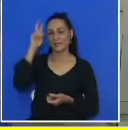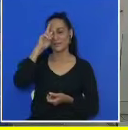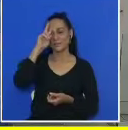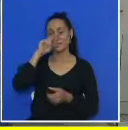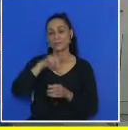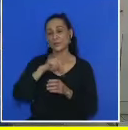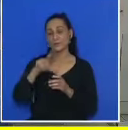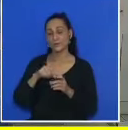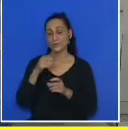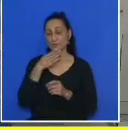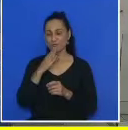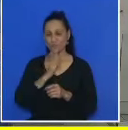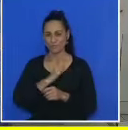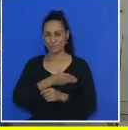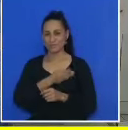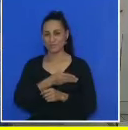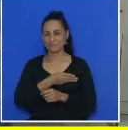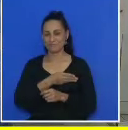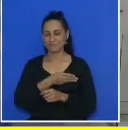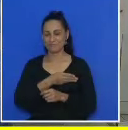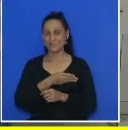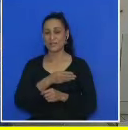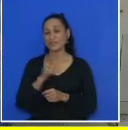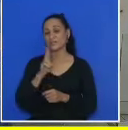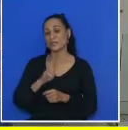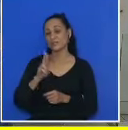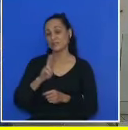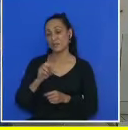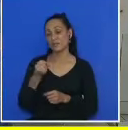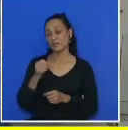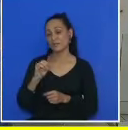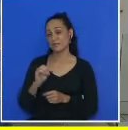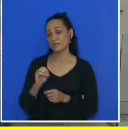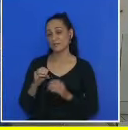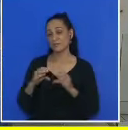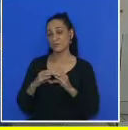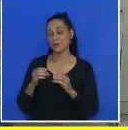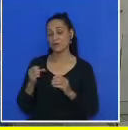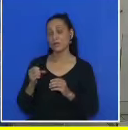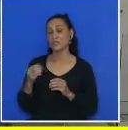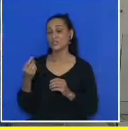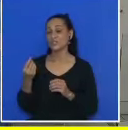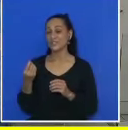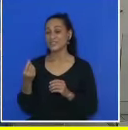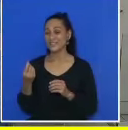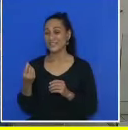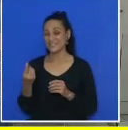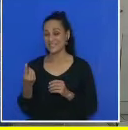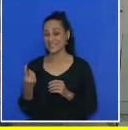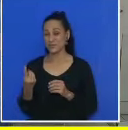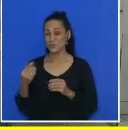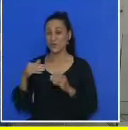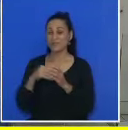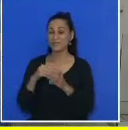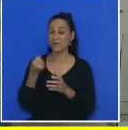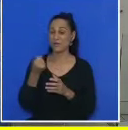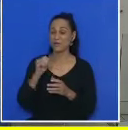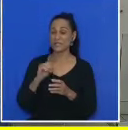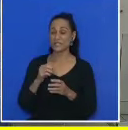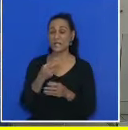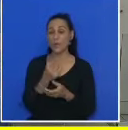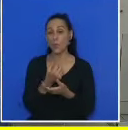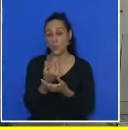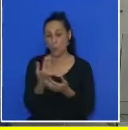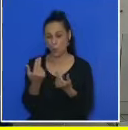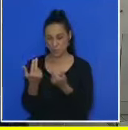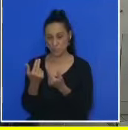Lembrando que para o sorteio do Time do Coração, são utilizadas 80 bolas numeradas de 0 a 80, ou seja, o mesmo universo de números da Time